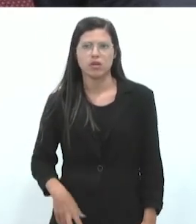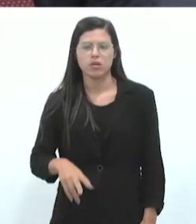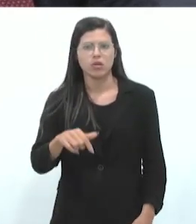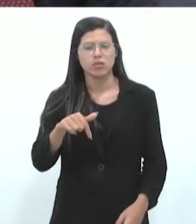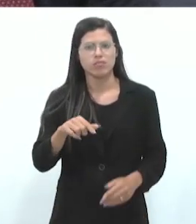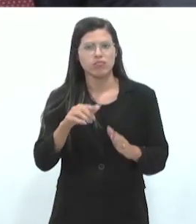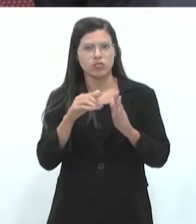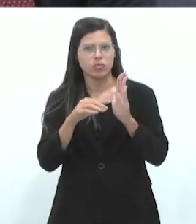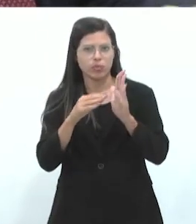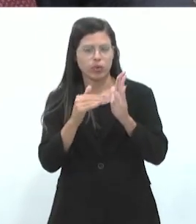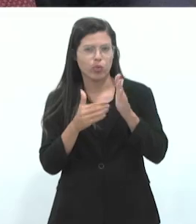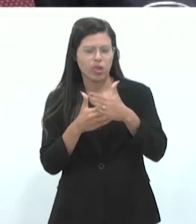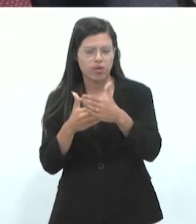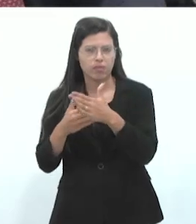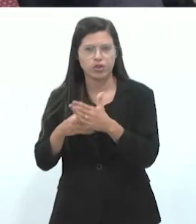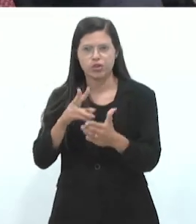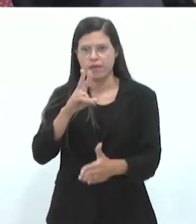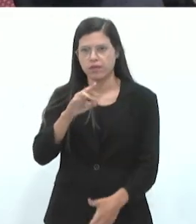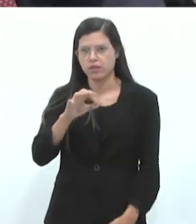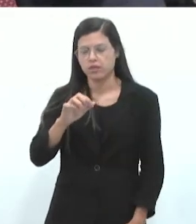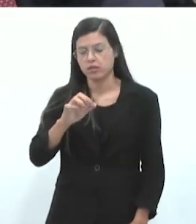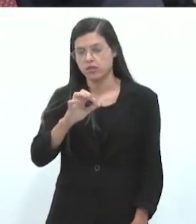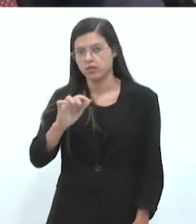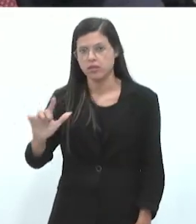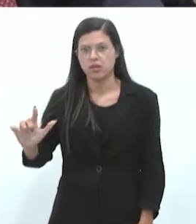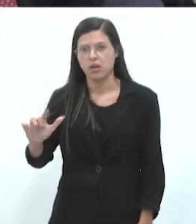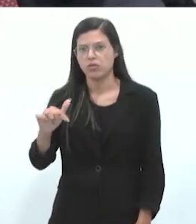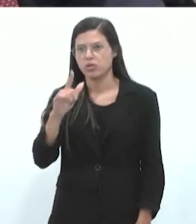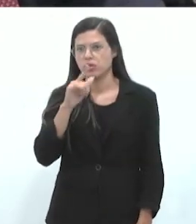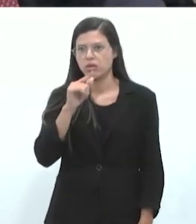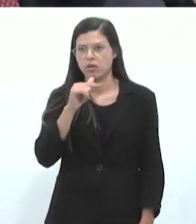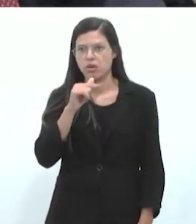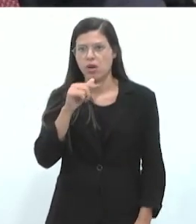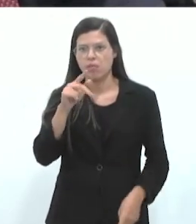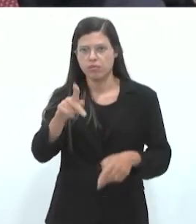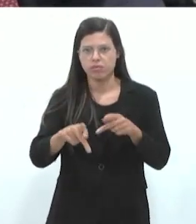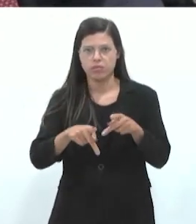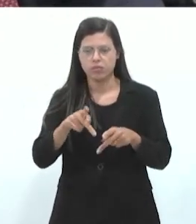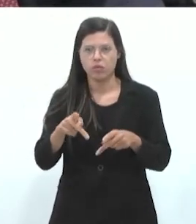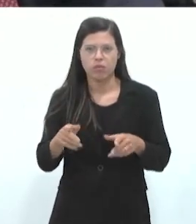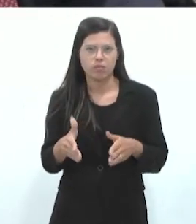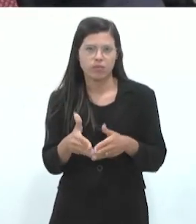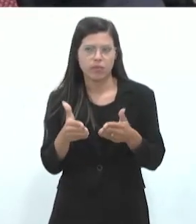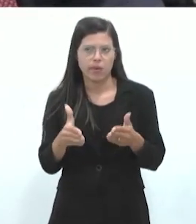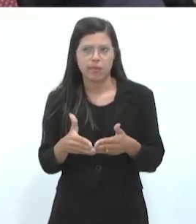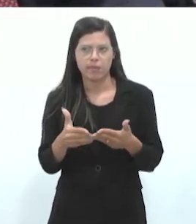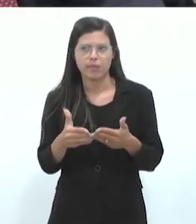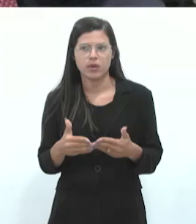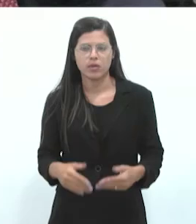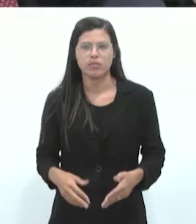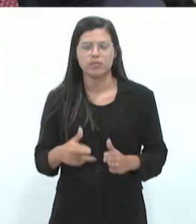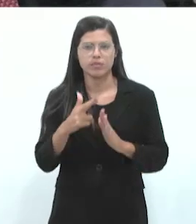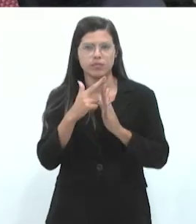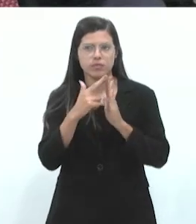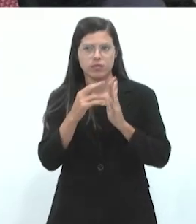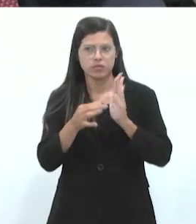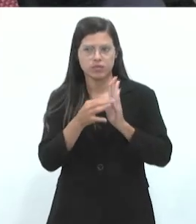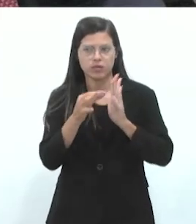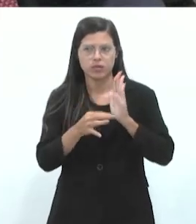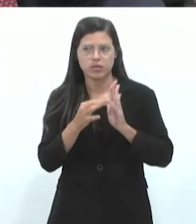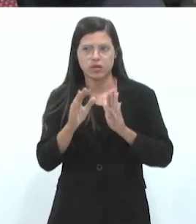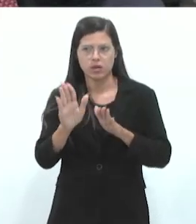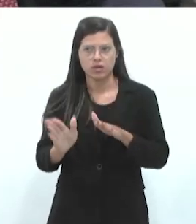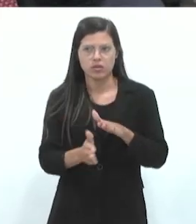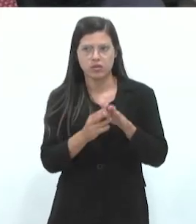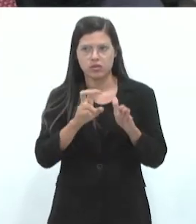potável para a população de baixa renda. O parecer da Lavra, do deputado Dr. Serginho, pela anexação ao projeto de